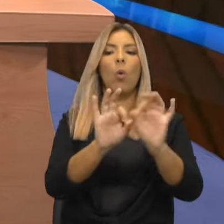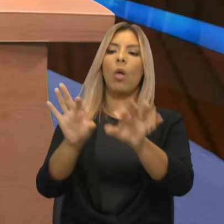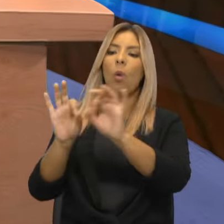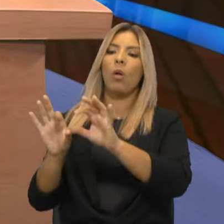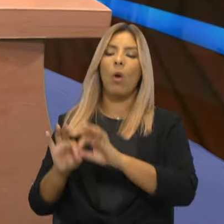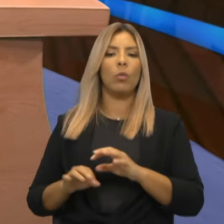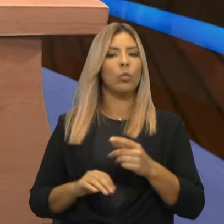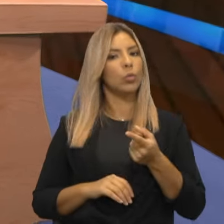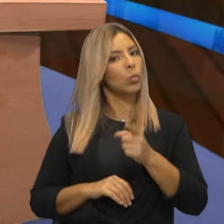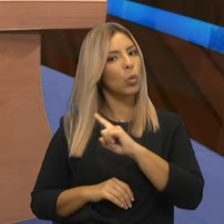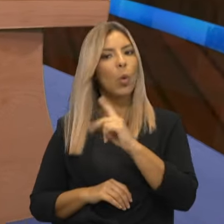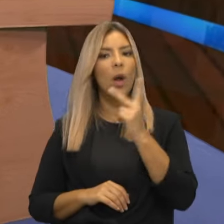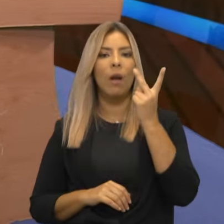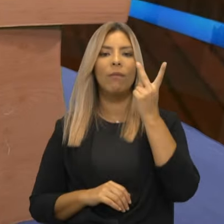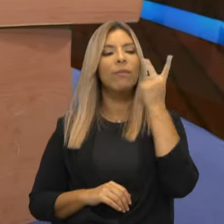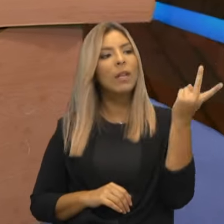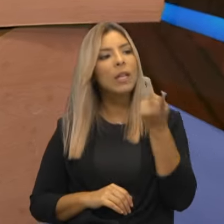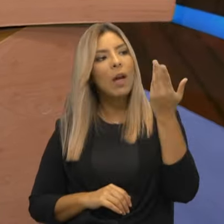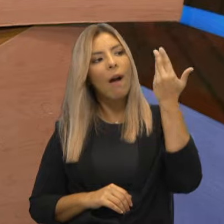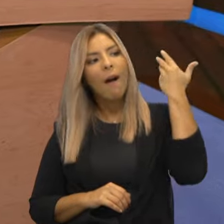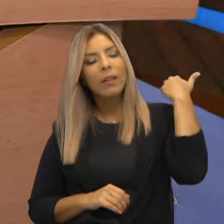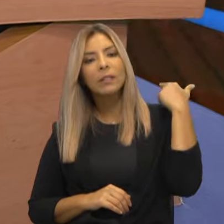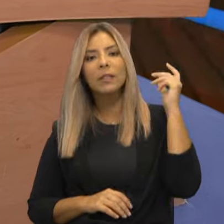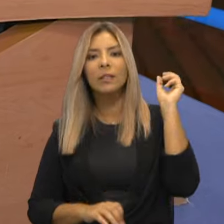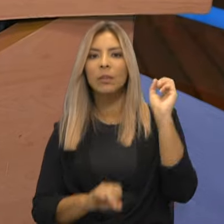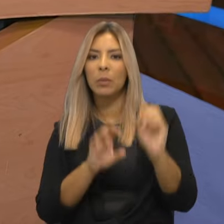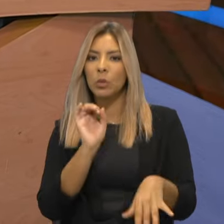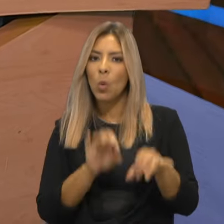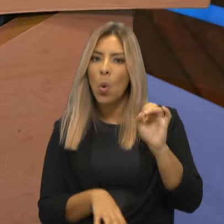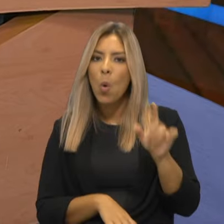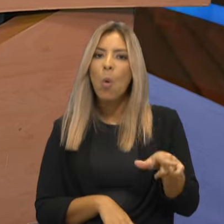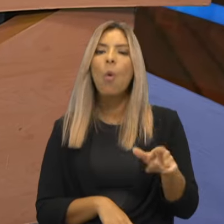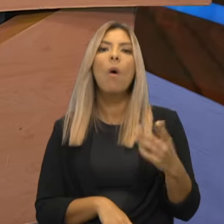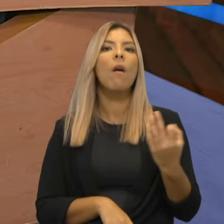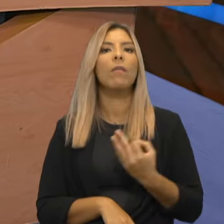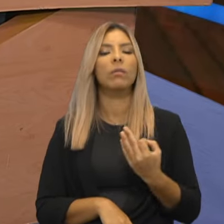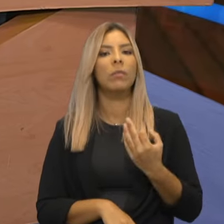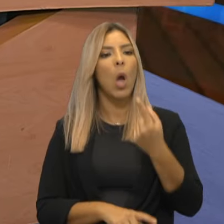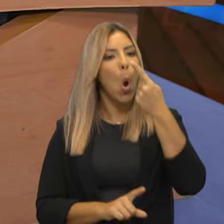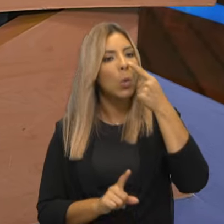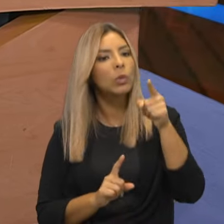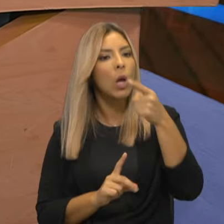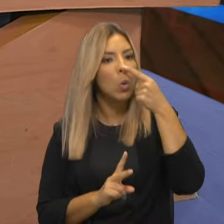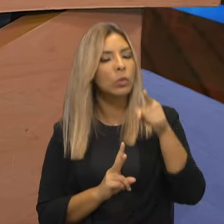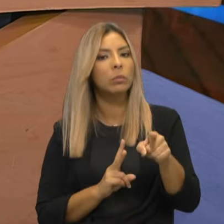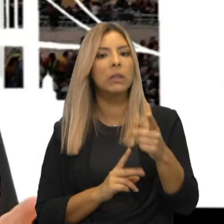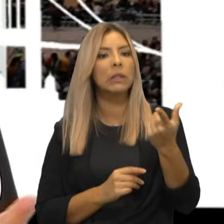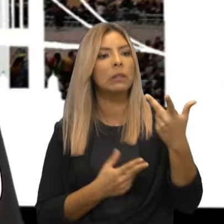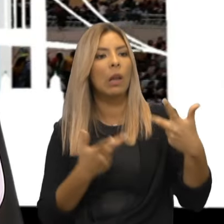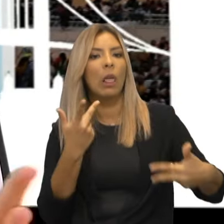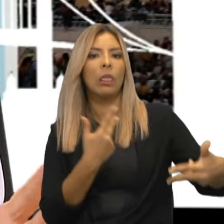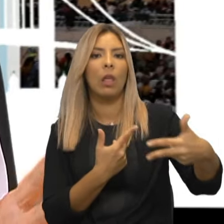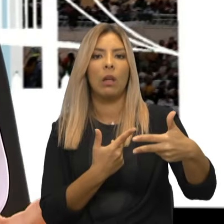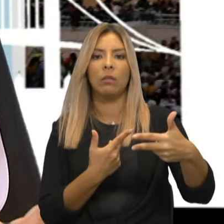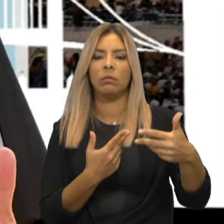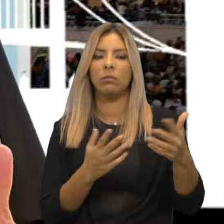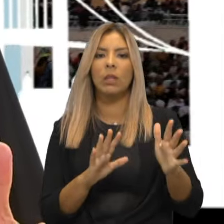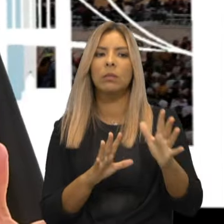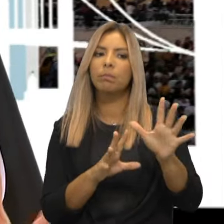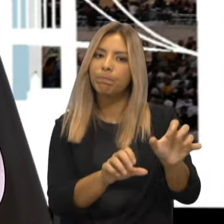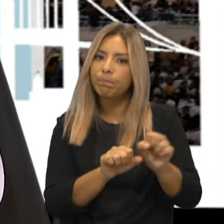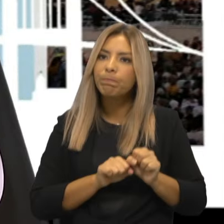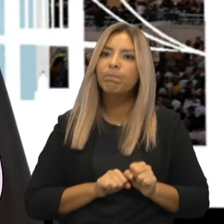contexto de vida, não é? E elas não precisam que sejam mais do que apontadas, não precisam, nem criticadas, precisam é de ser